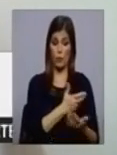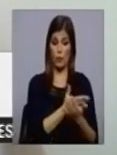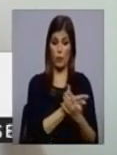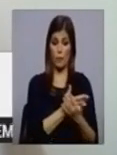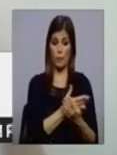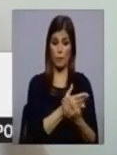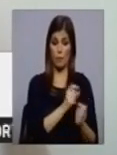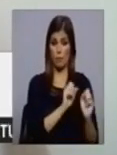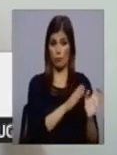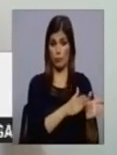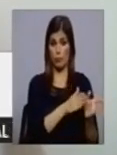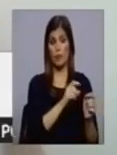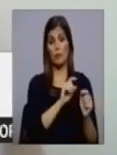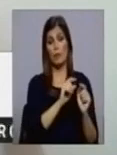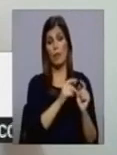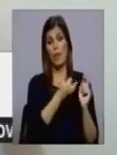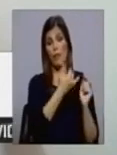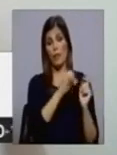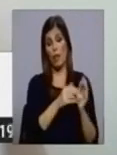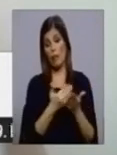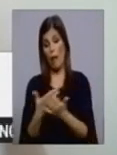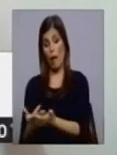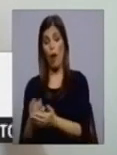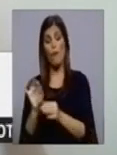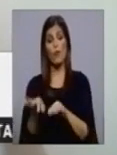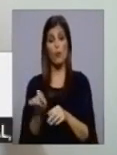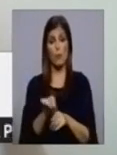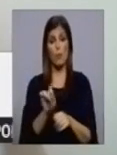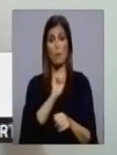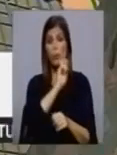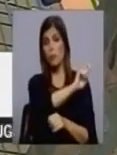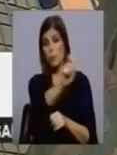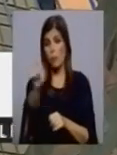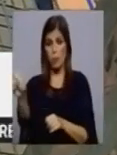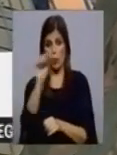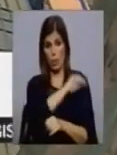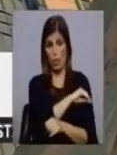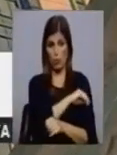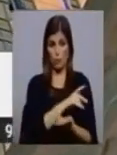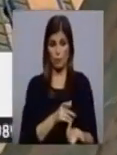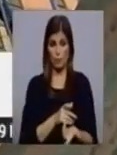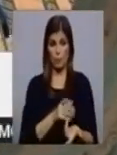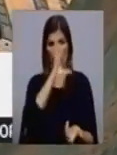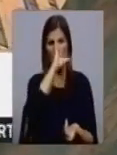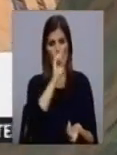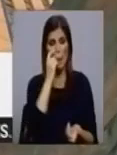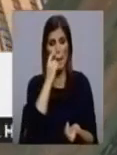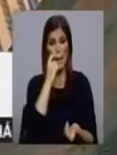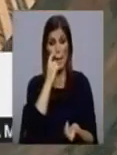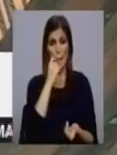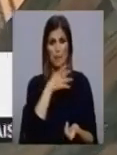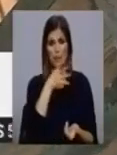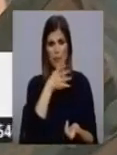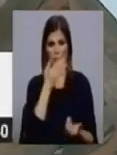28 inicialmente tinha sido previsto, mas pelo menos até ao final do mês, para poderem pagar os salários. O Governo já admitiu que defraudou